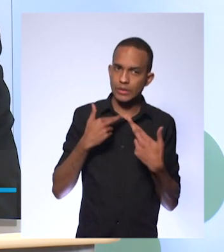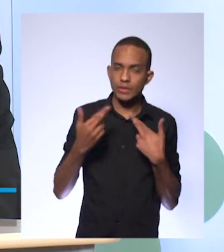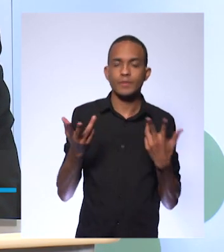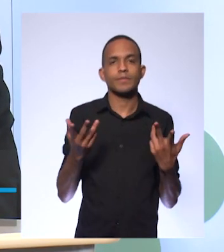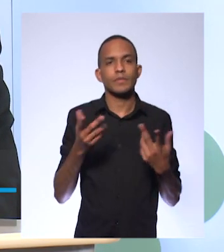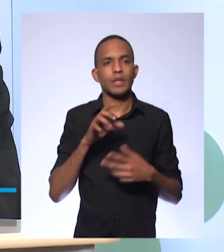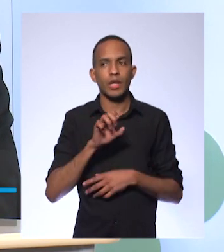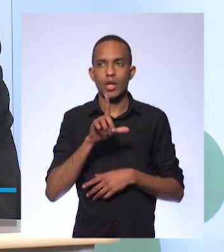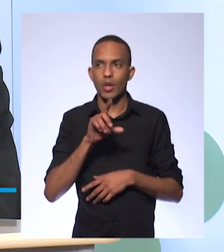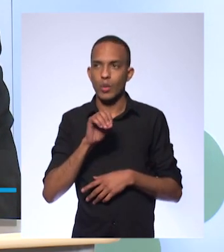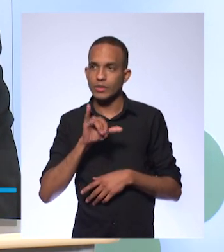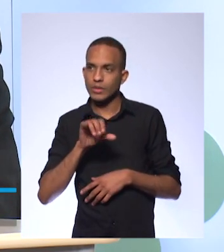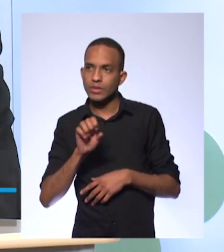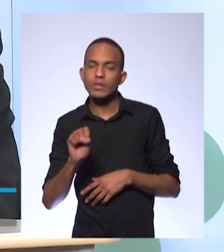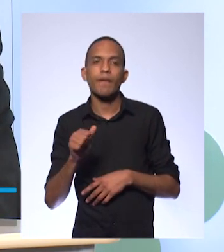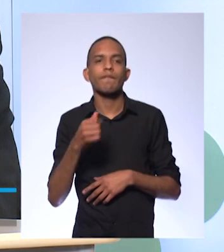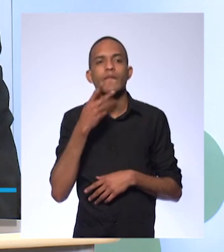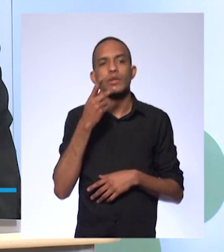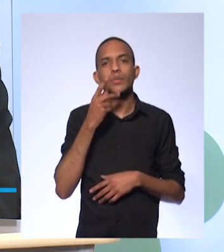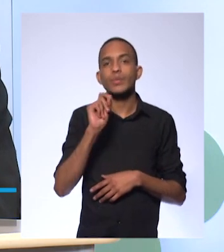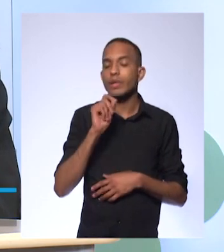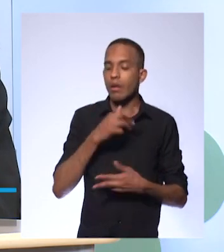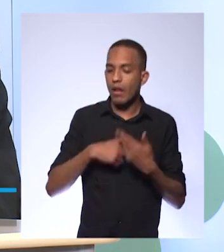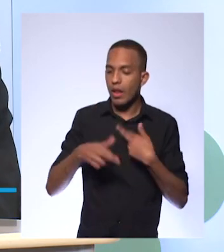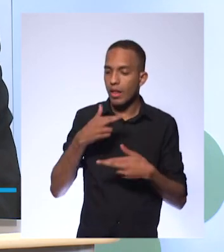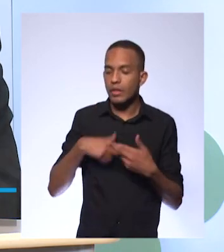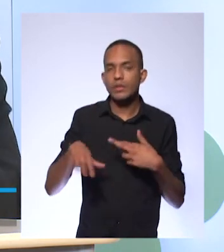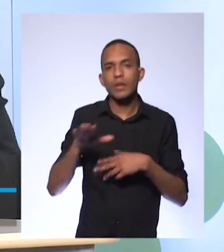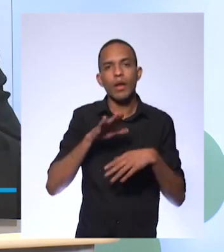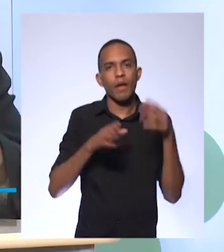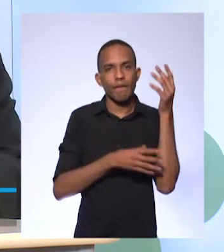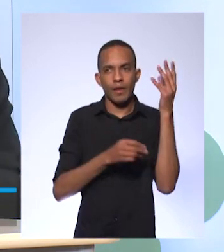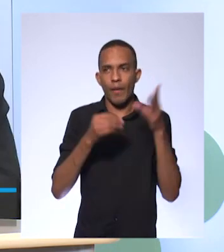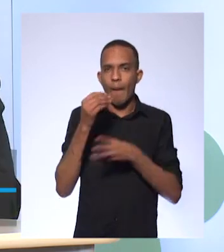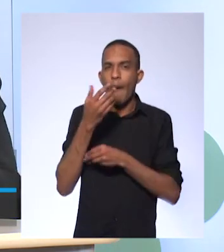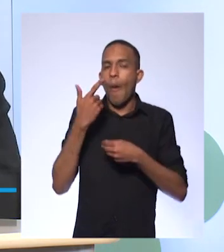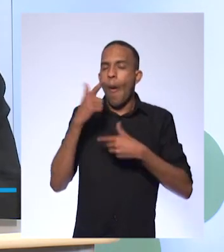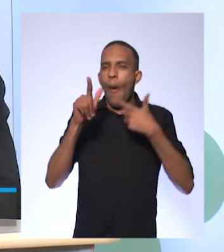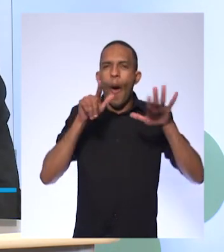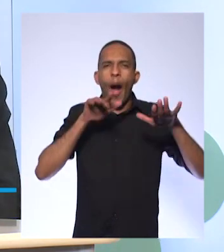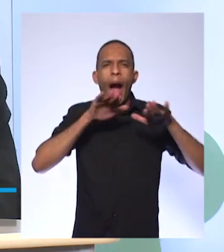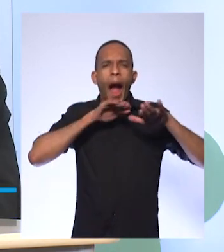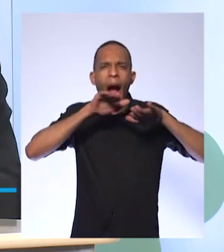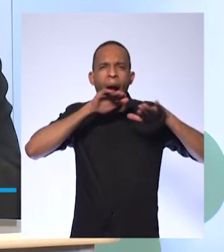a Heloísa vai dizer que a relação que é a da Farroupilha com os outros movimentos